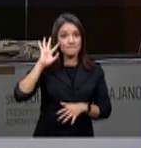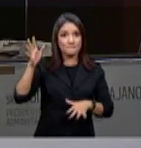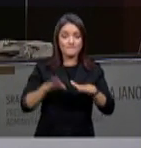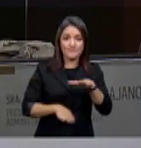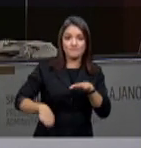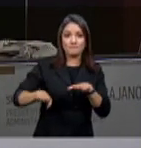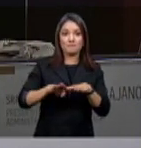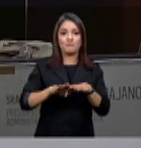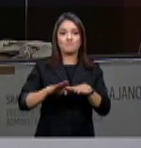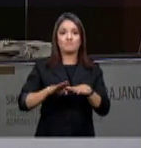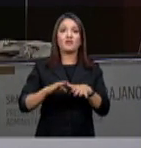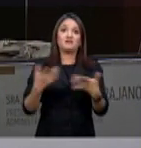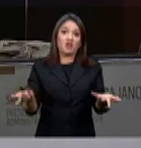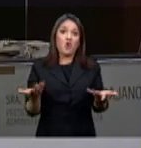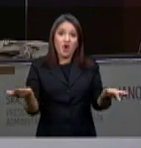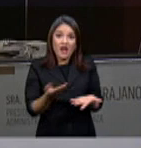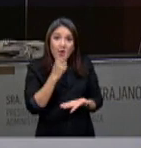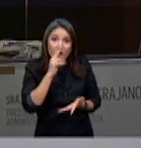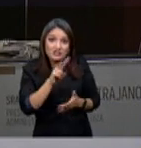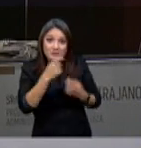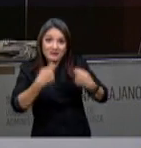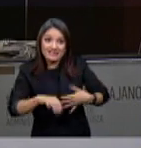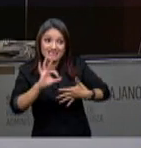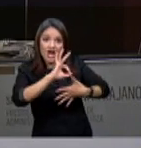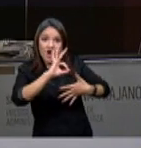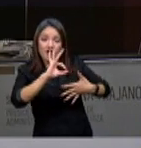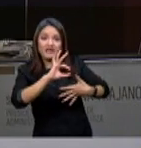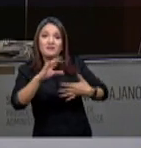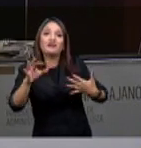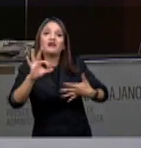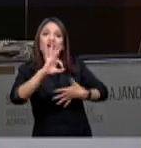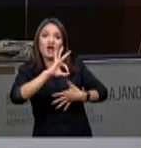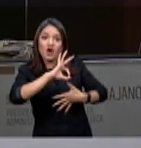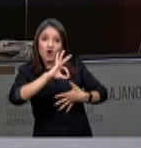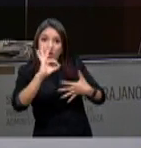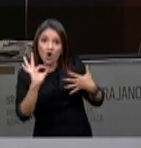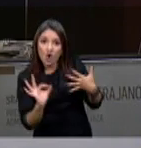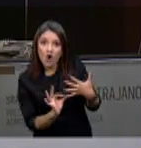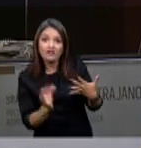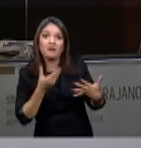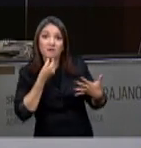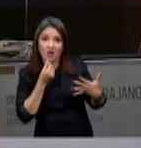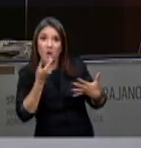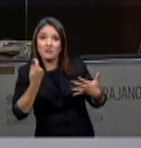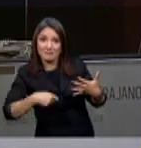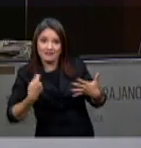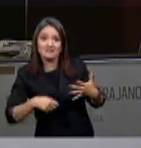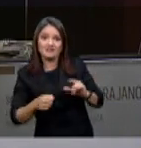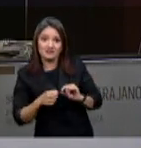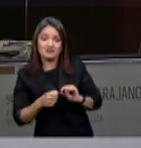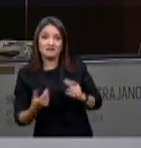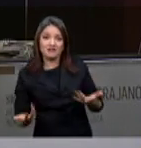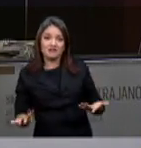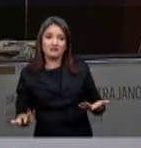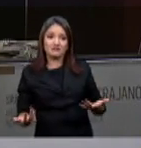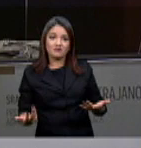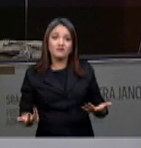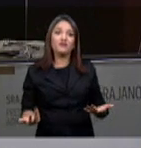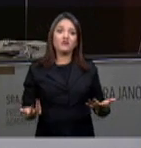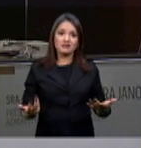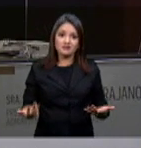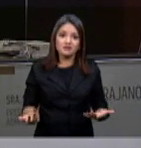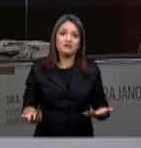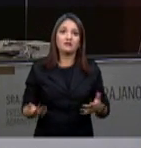achando que vai ter cota para homem porque tem tanta mulher sendo gerente e crescendo eu acho que e nós